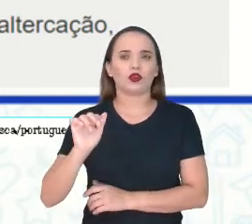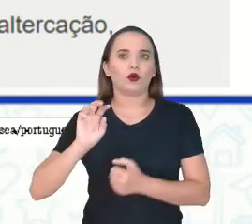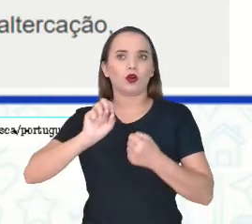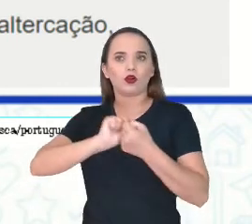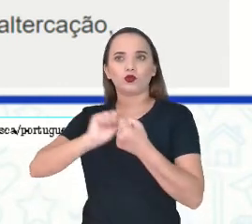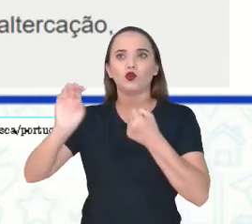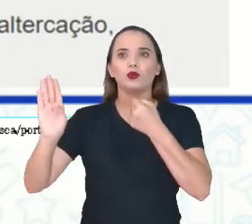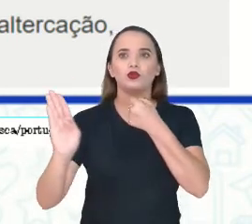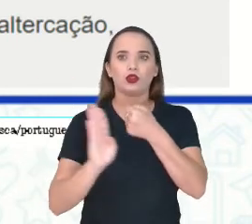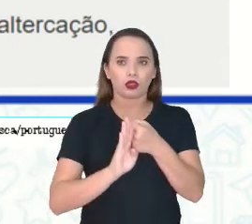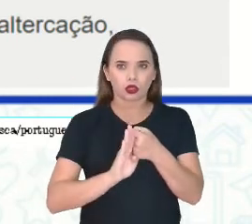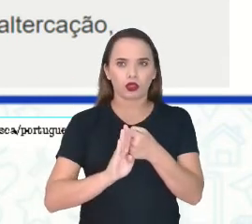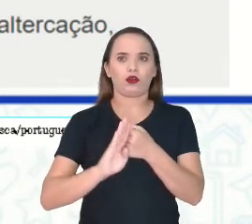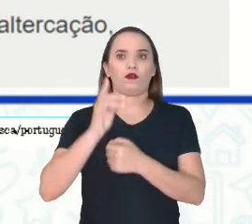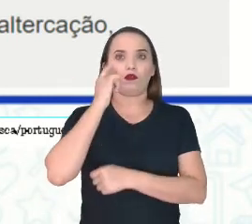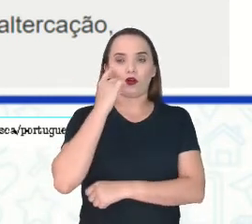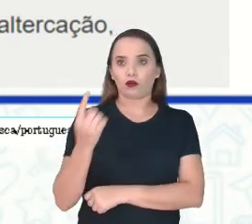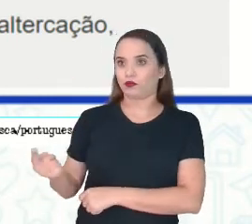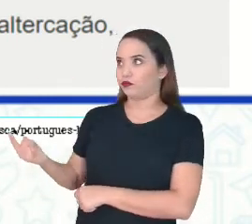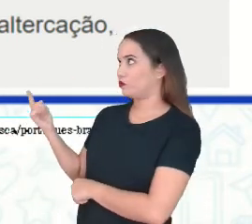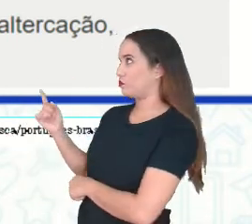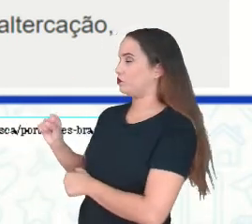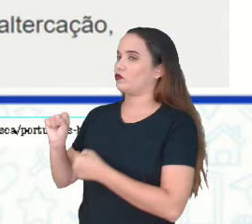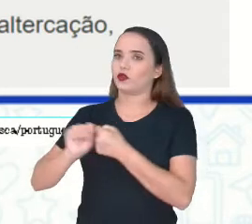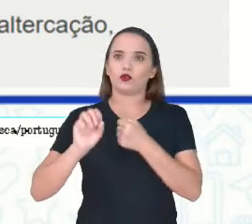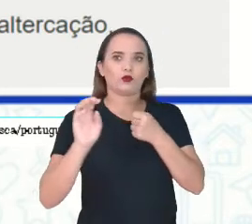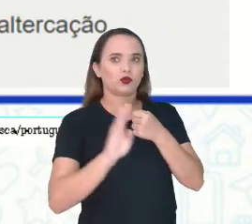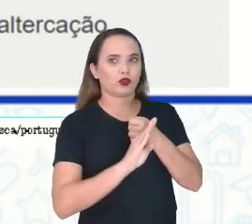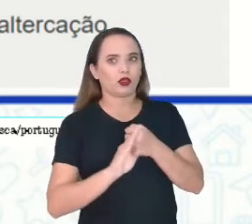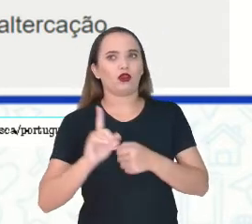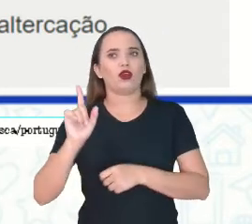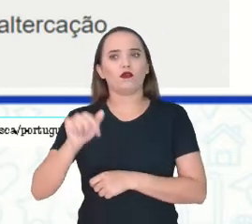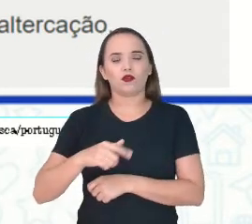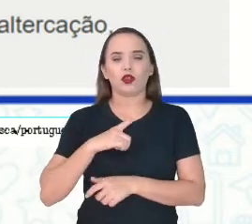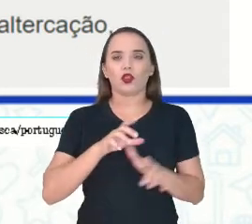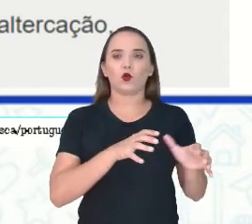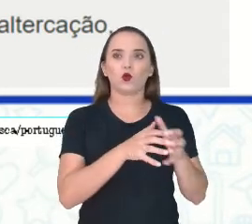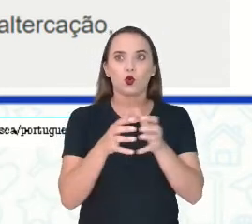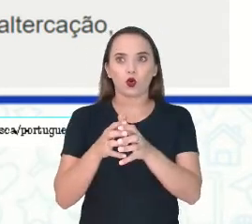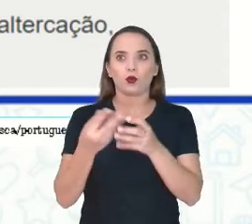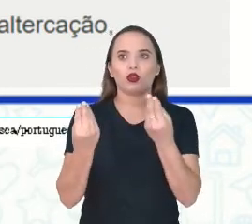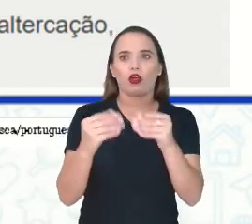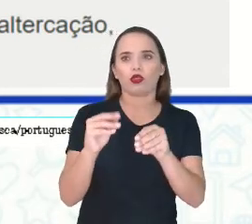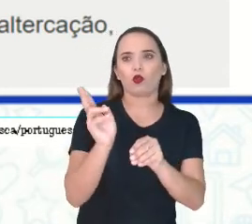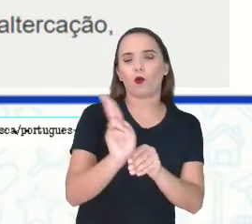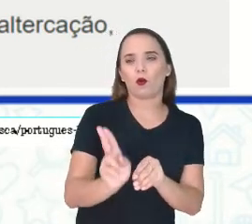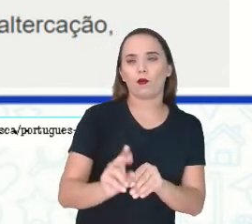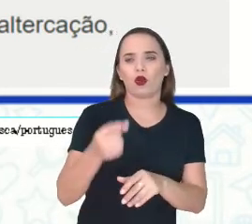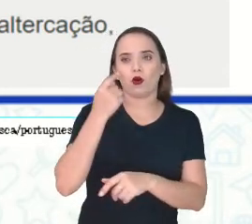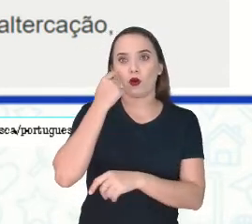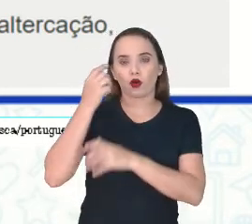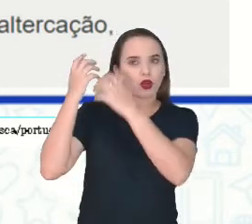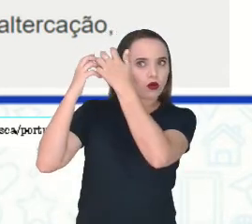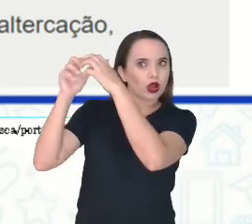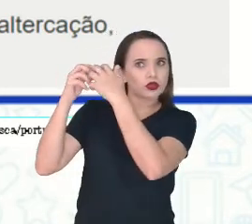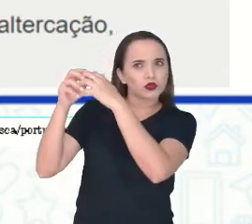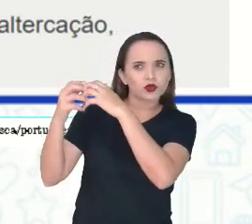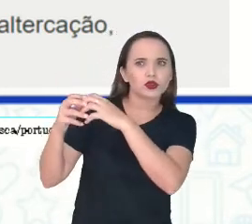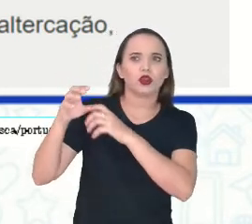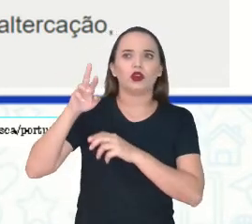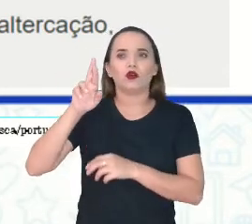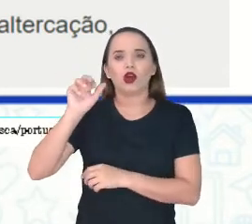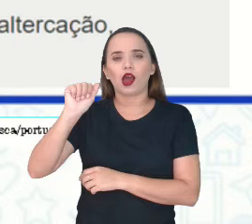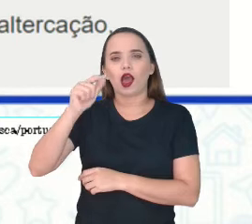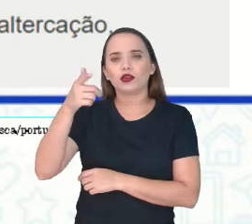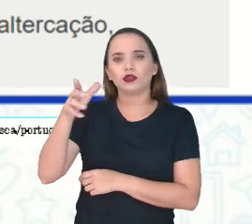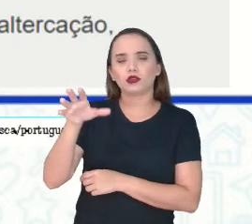classe de palavras que nomeia, masculino. Então, raciocínio, razão